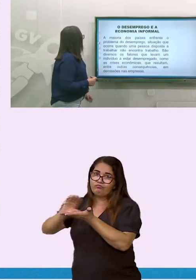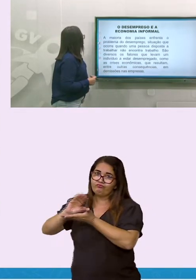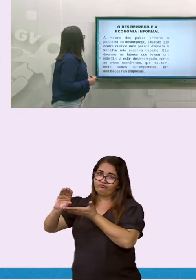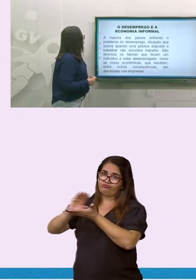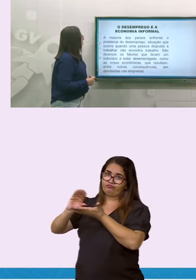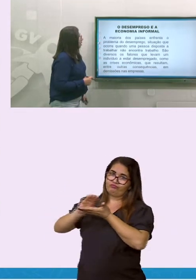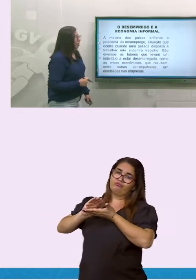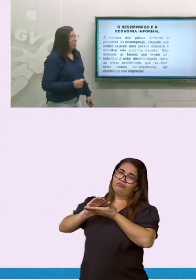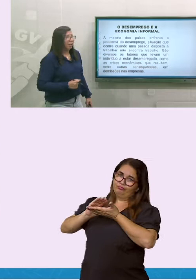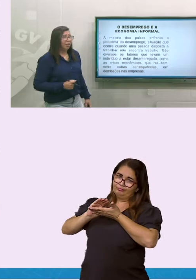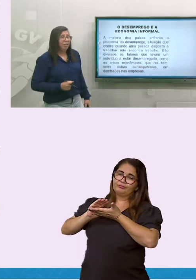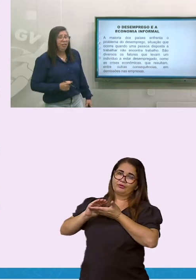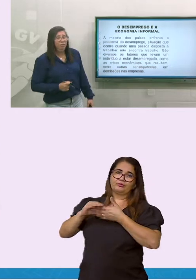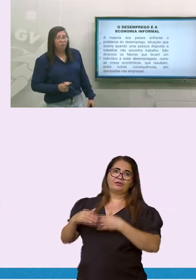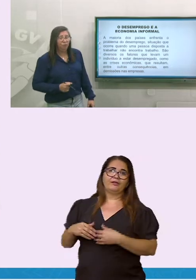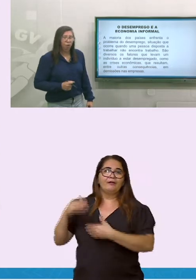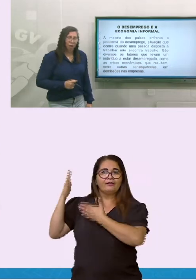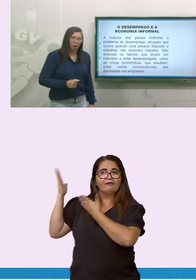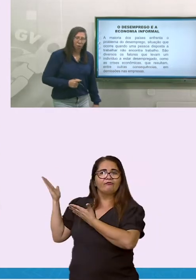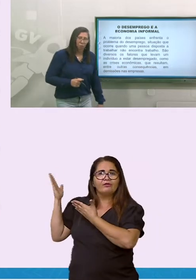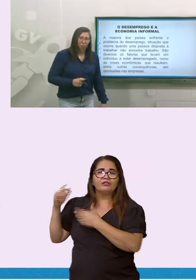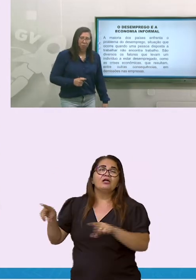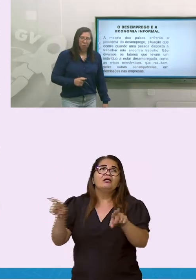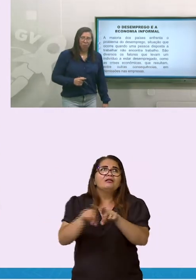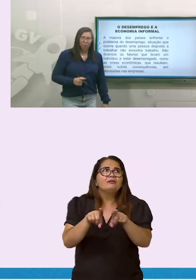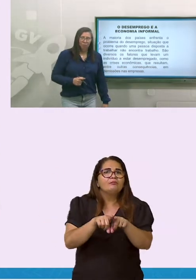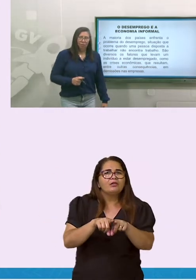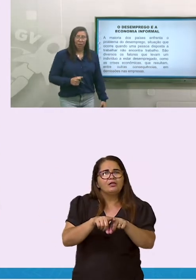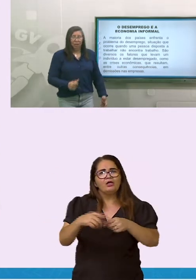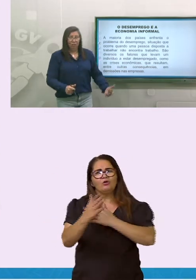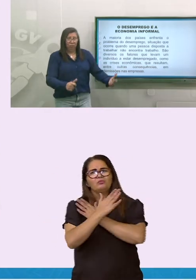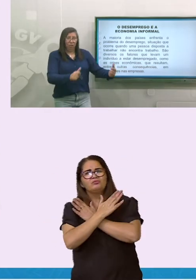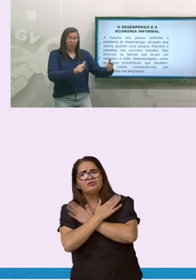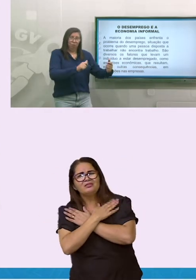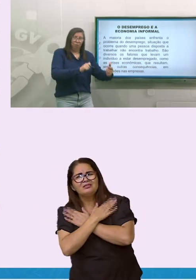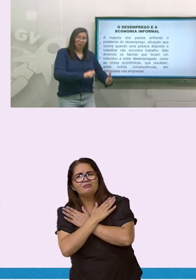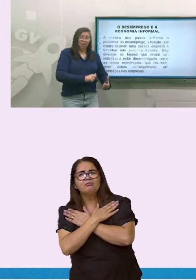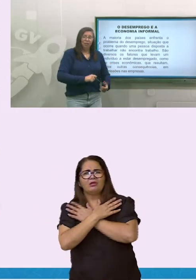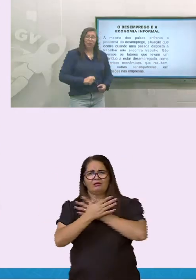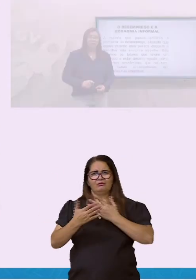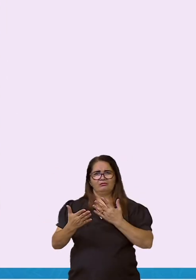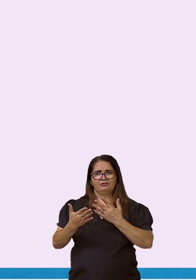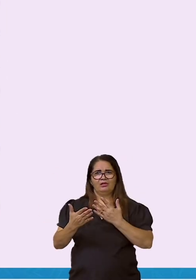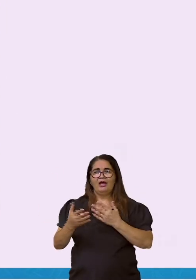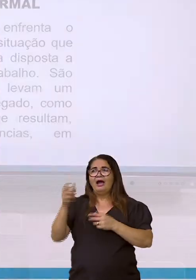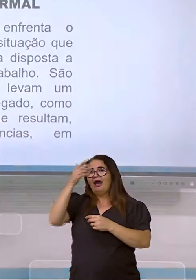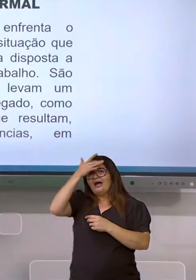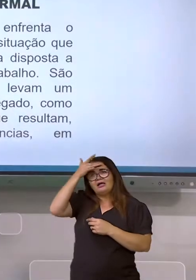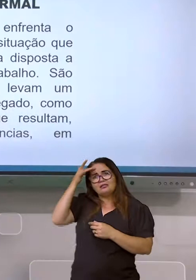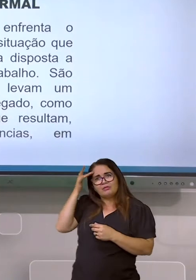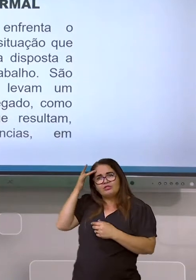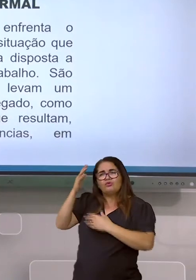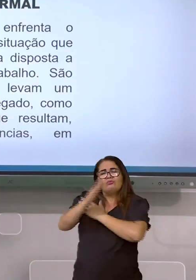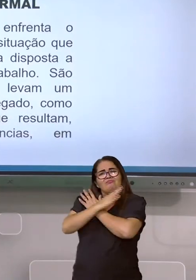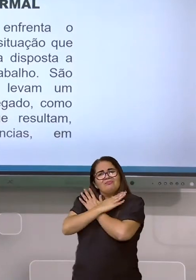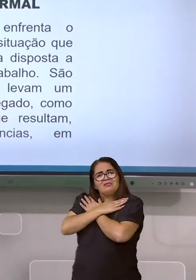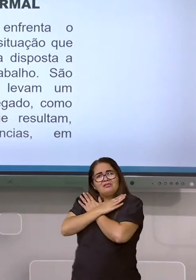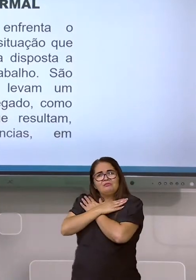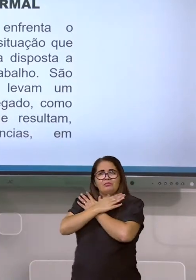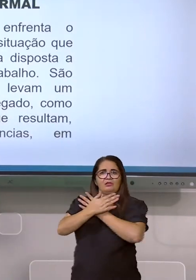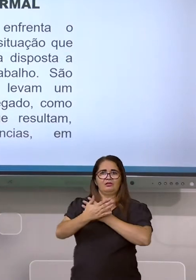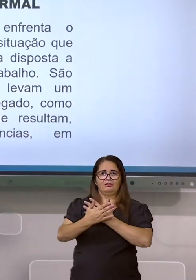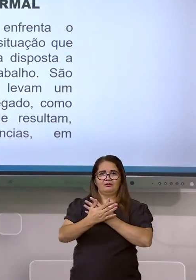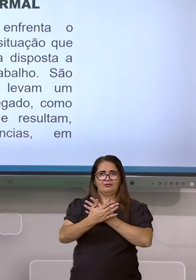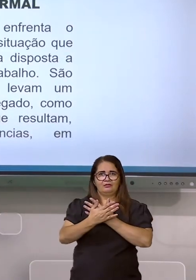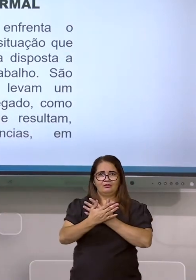Desemprego e a economia informal. É aquilo que eu comecei a falar no slide anterior.